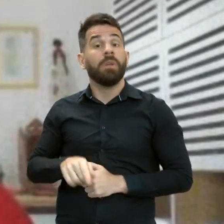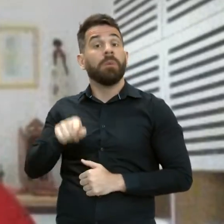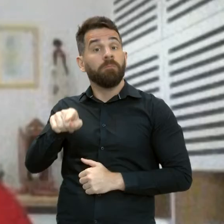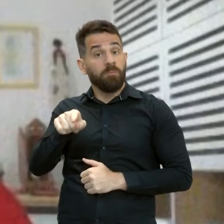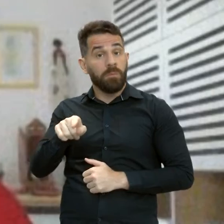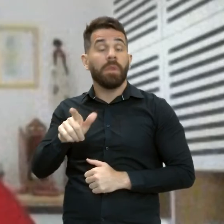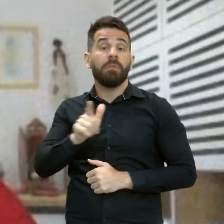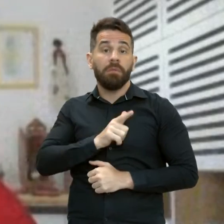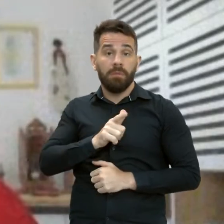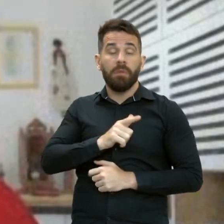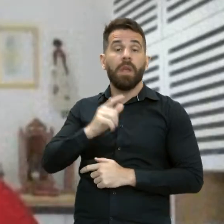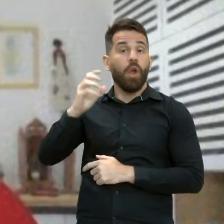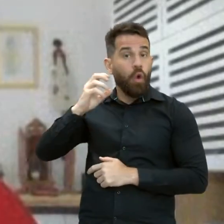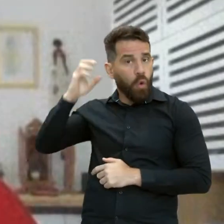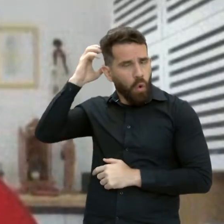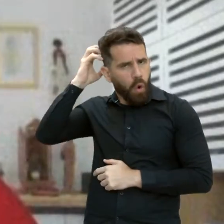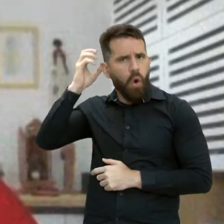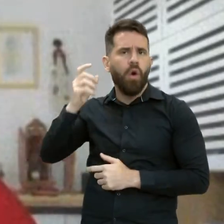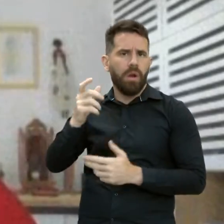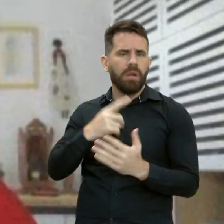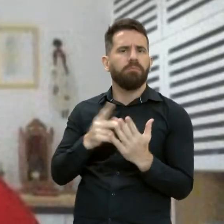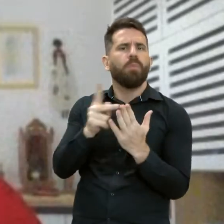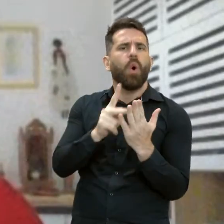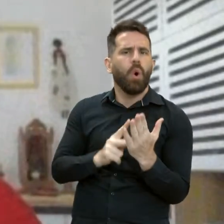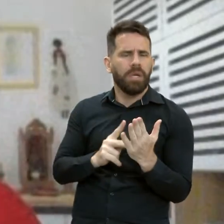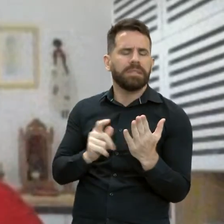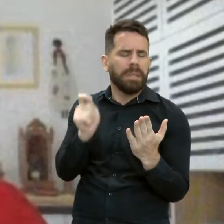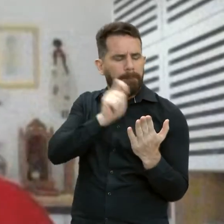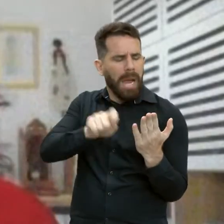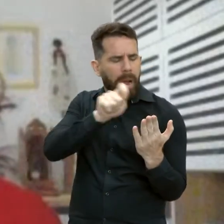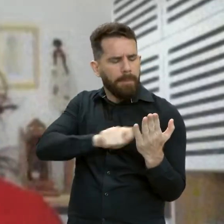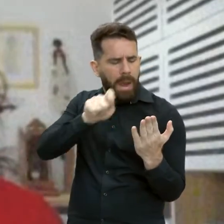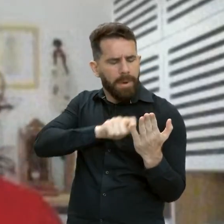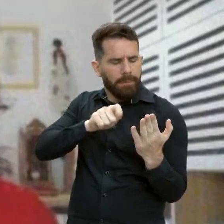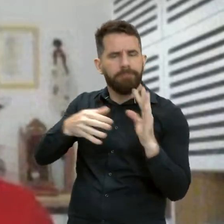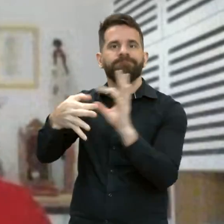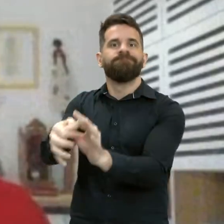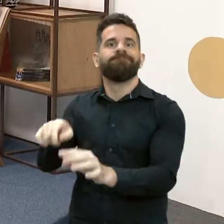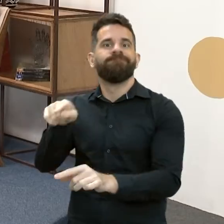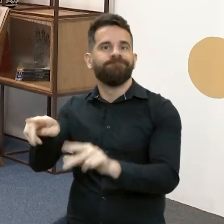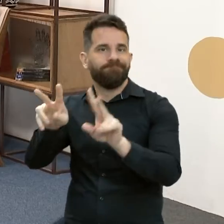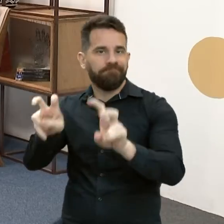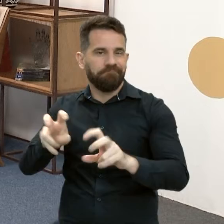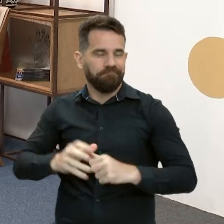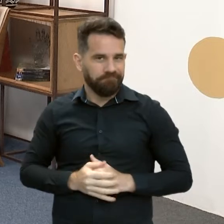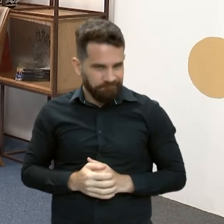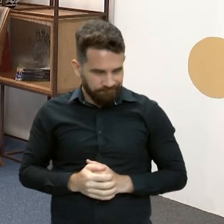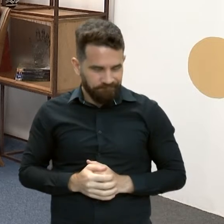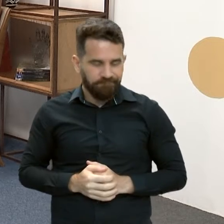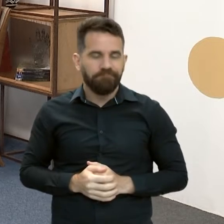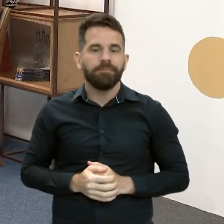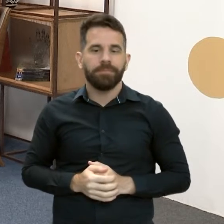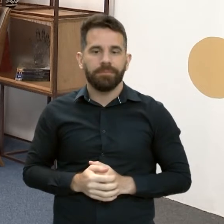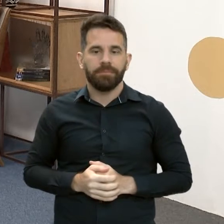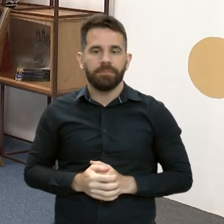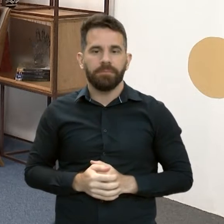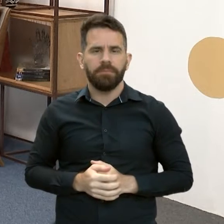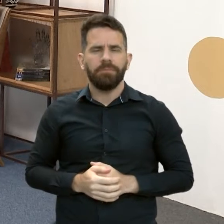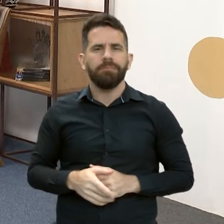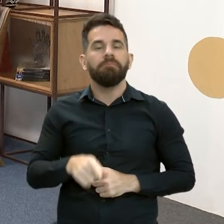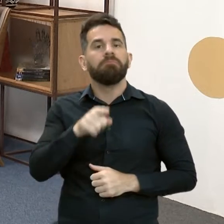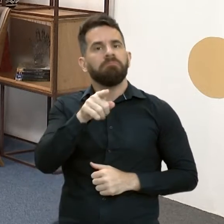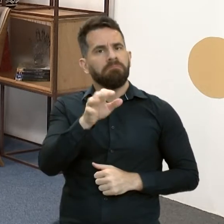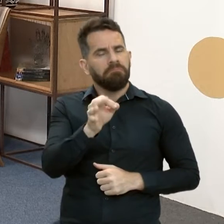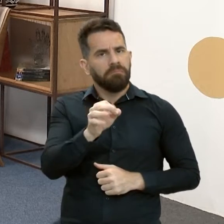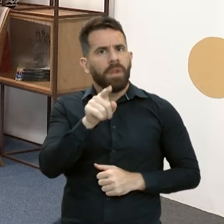dedicar versos, poemas. E eu acho que é isso. Fabiana, você citou esse termo